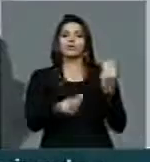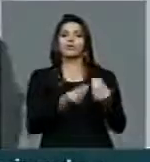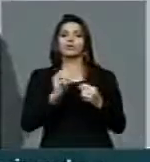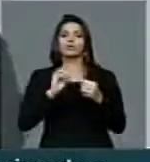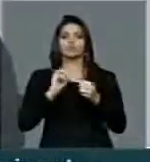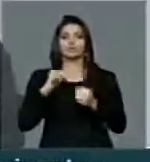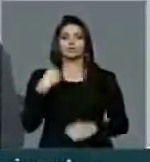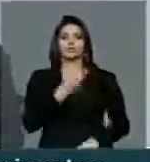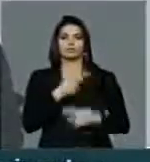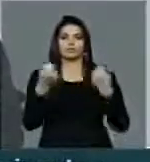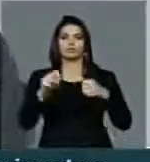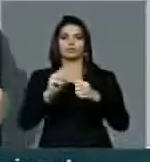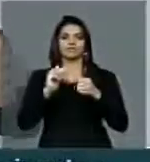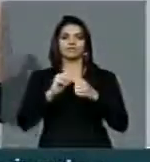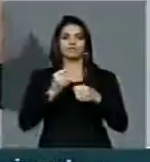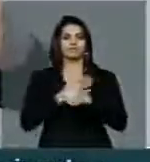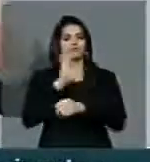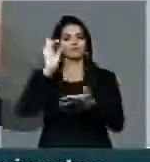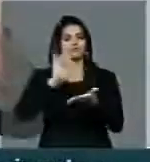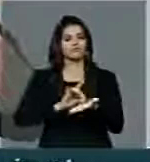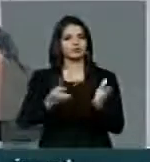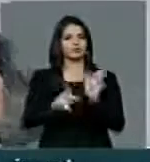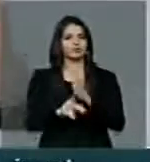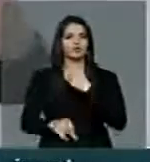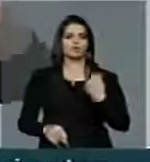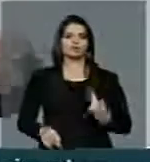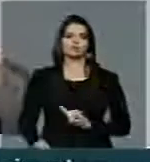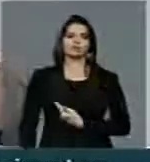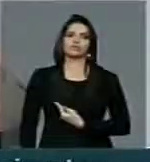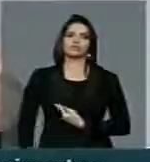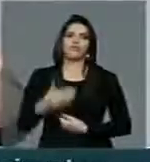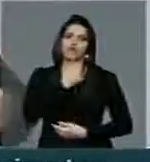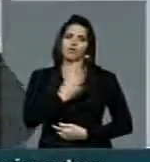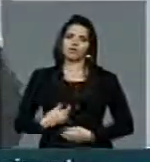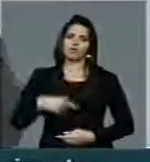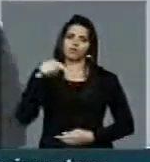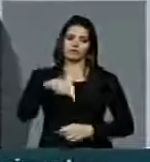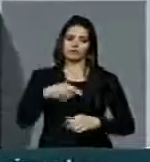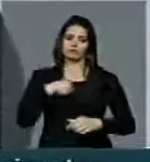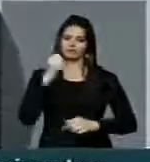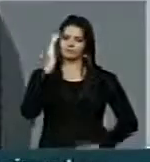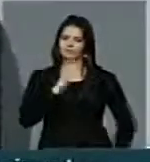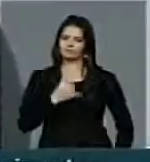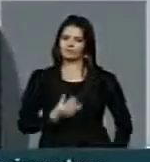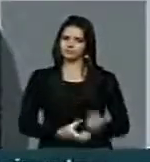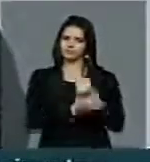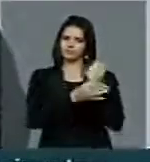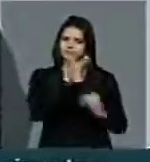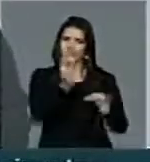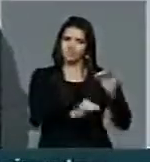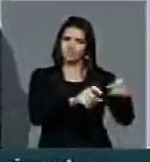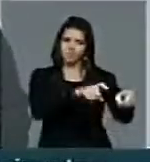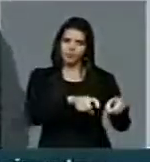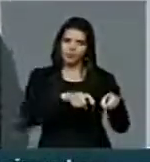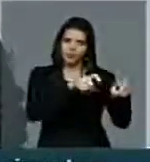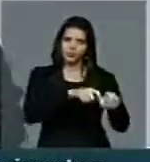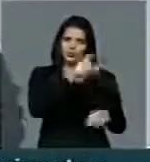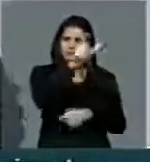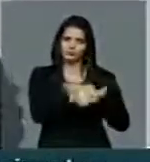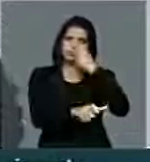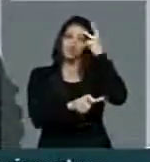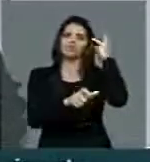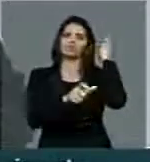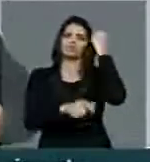nós vamos ter que colocar em prática, enquanto poder público, nesta federação, para dar segurança jurídica ao produtor. Eu não